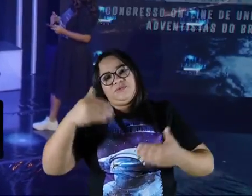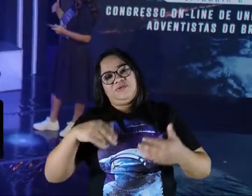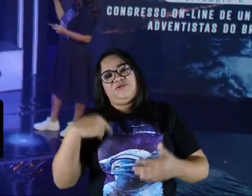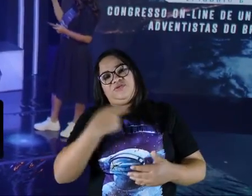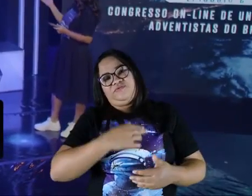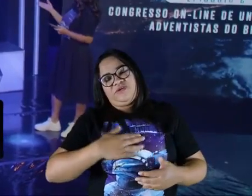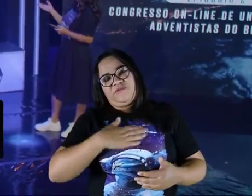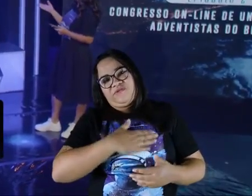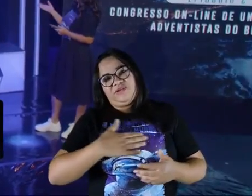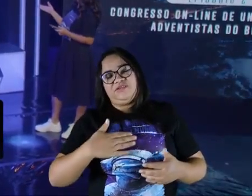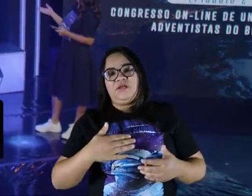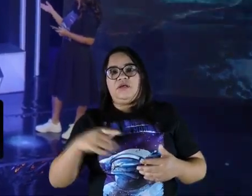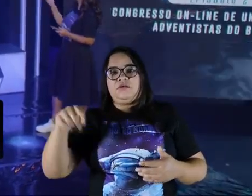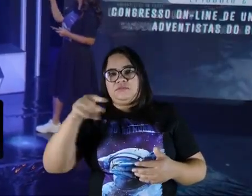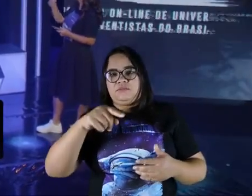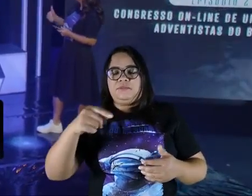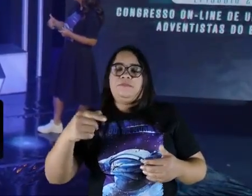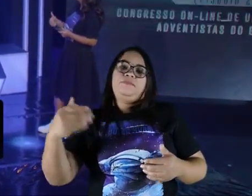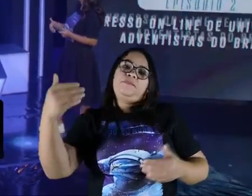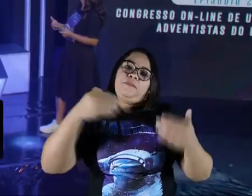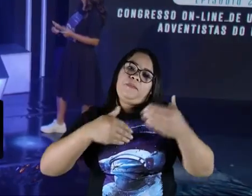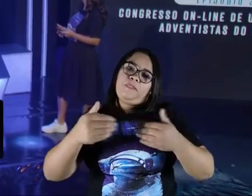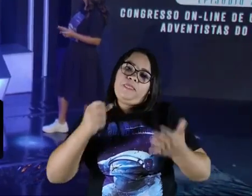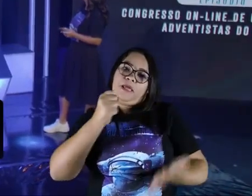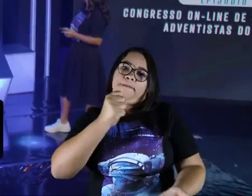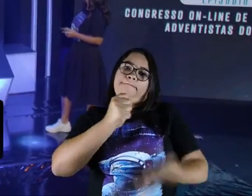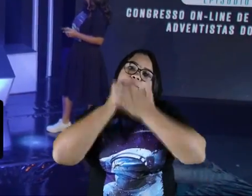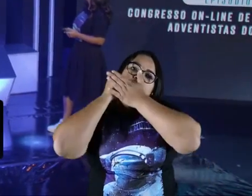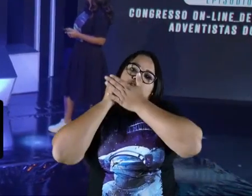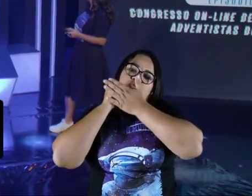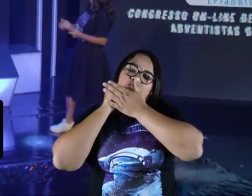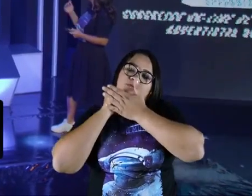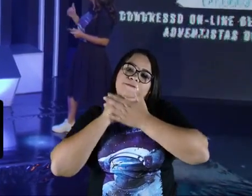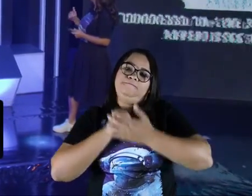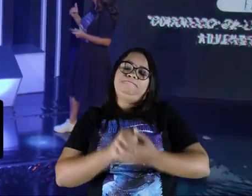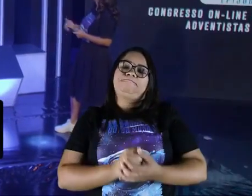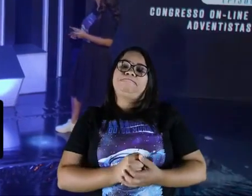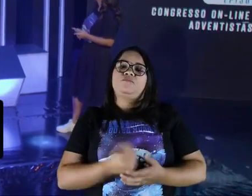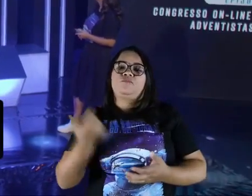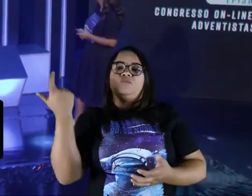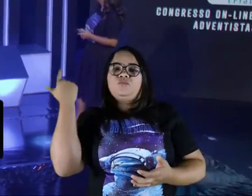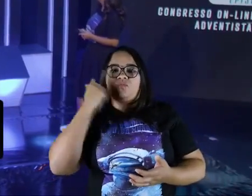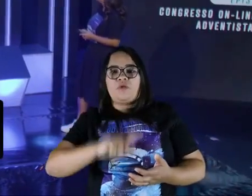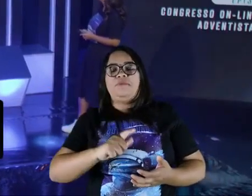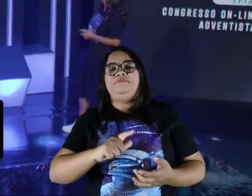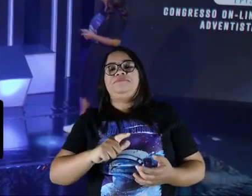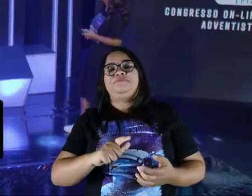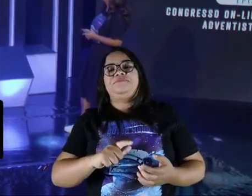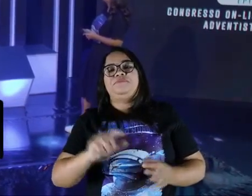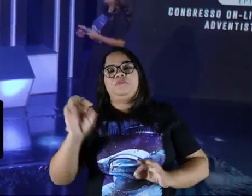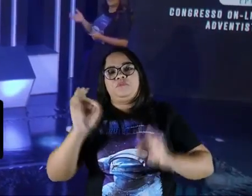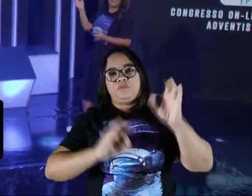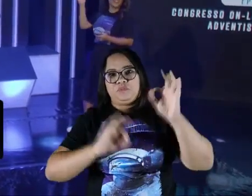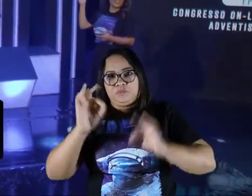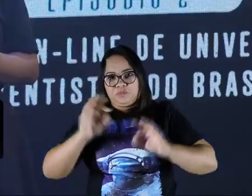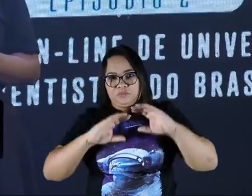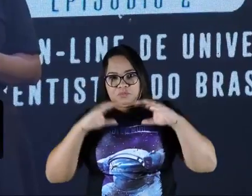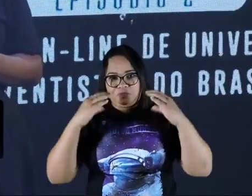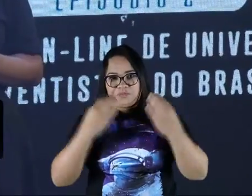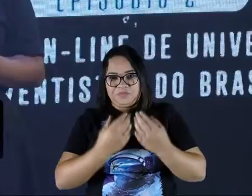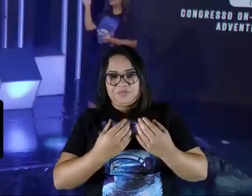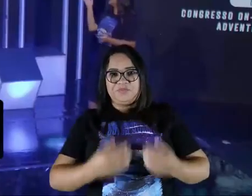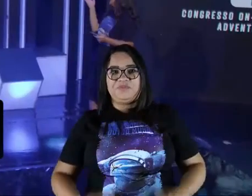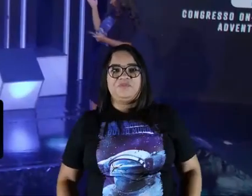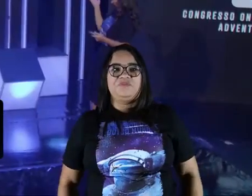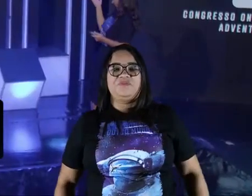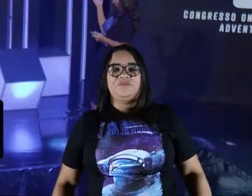fica feliz não só por você estar aqui hoje, mas por todo o apoio que foi dado por vocês para que a gente estivesse aqui hoje nesse congresso. Olha lá, ó. Estamos